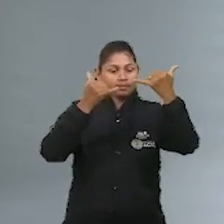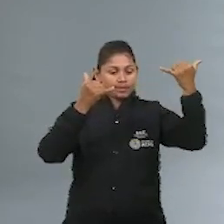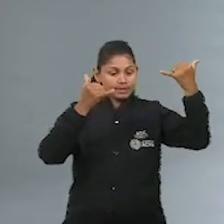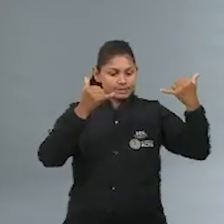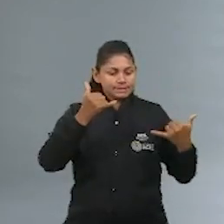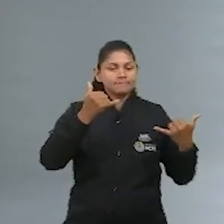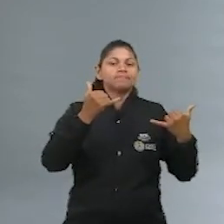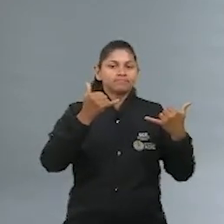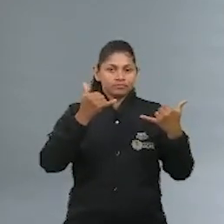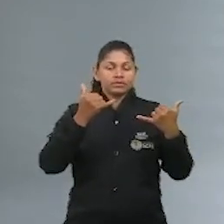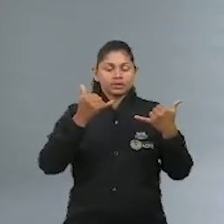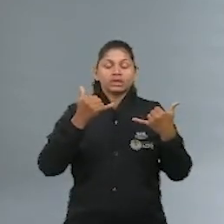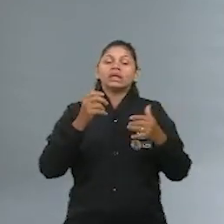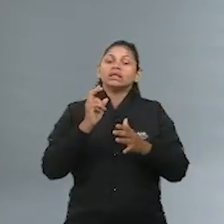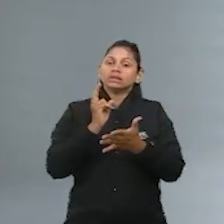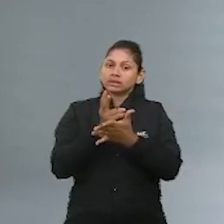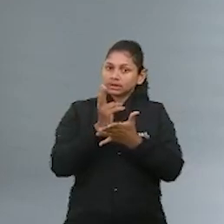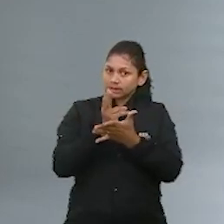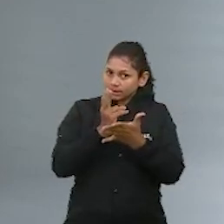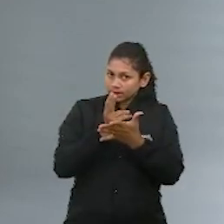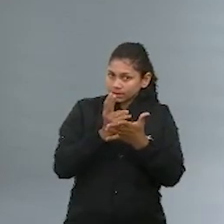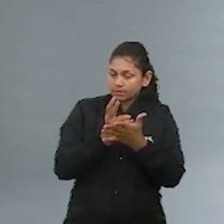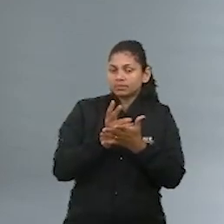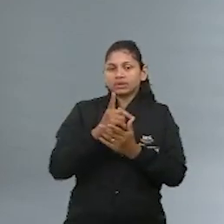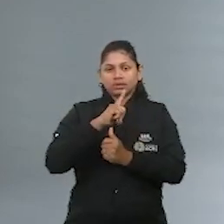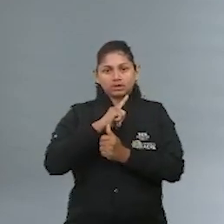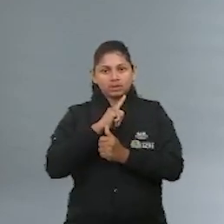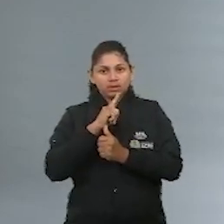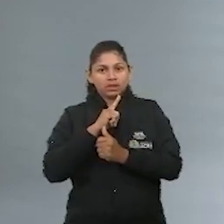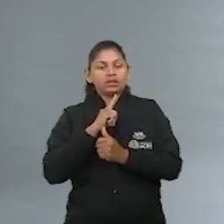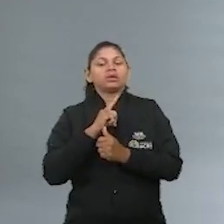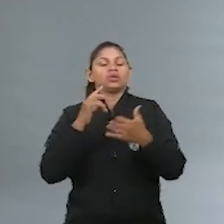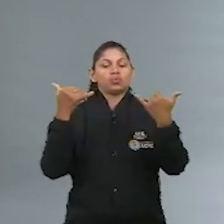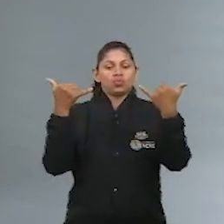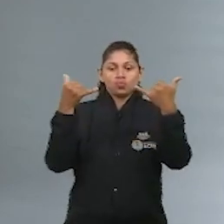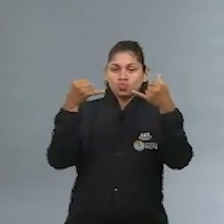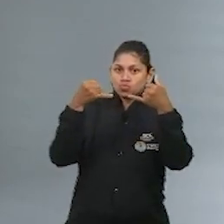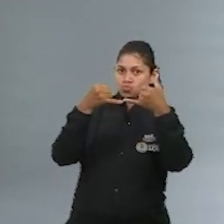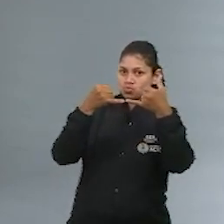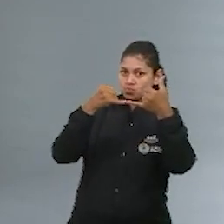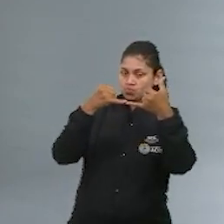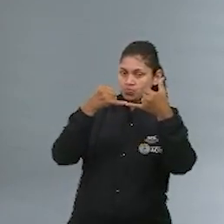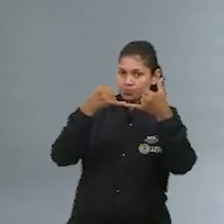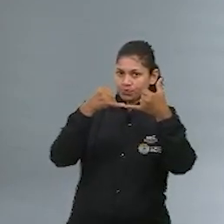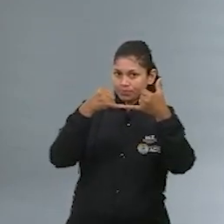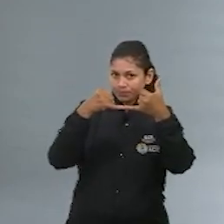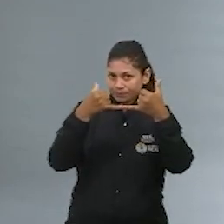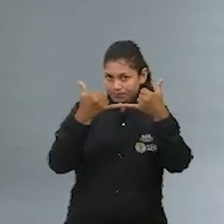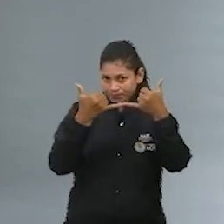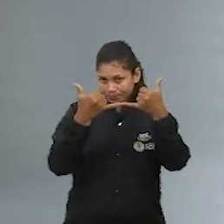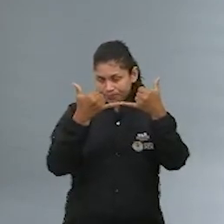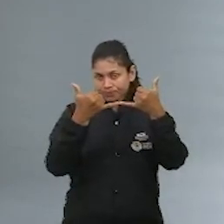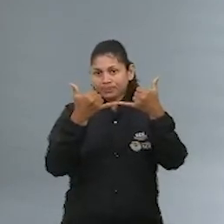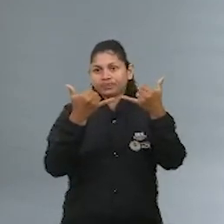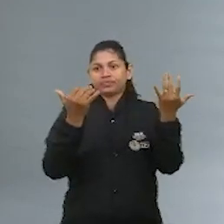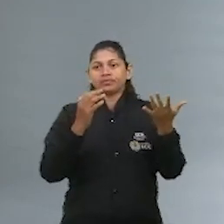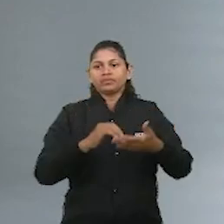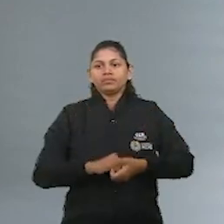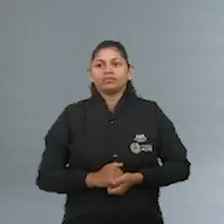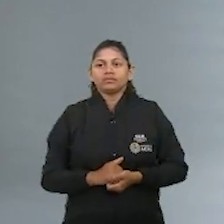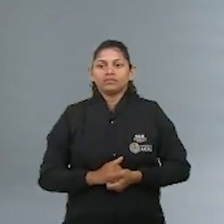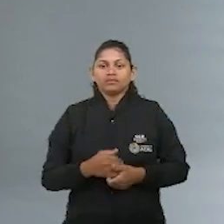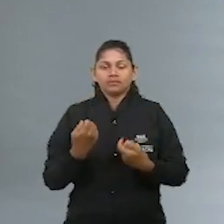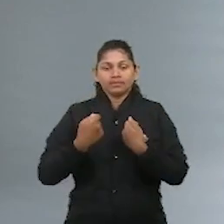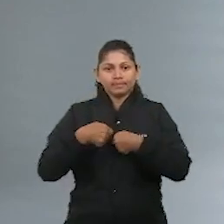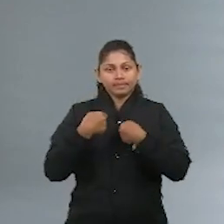a parte do braço, do ramo, com um nó, tá? Daqui a pouco eu vou ter outro exemplo para vocês. Isso aqui são as definições que a